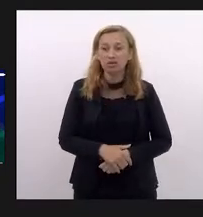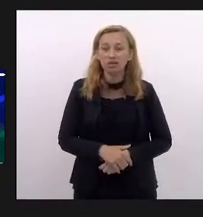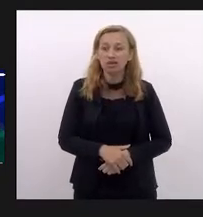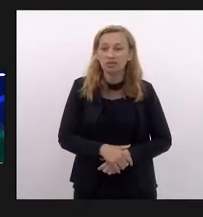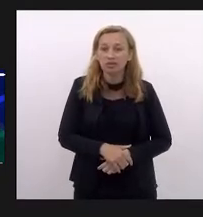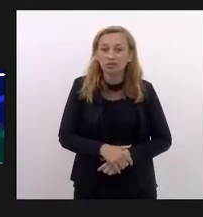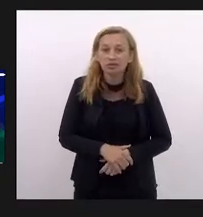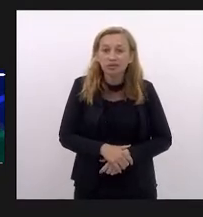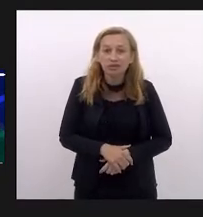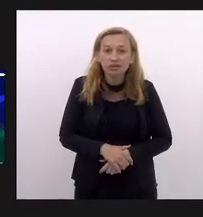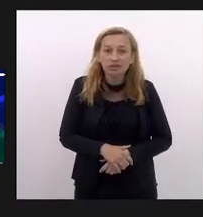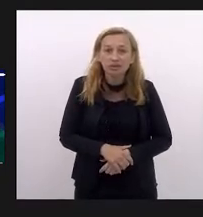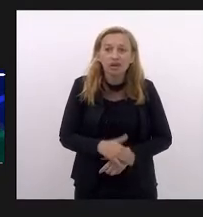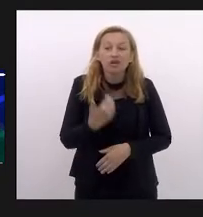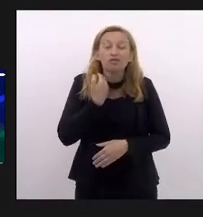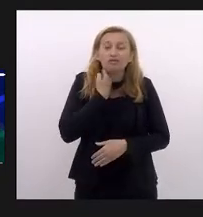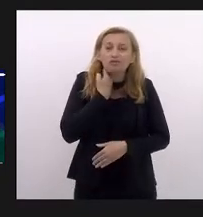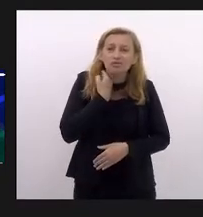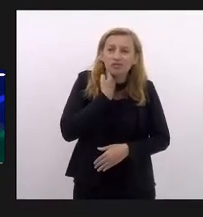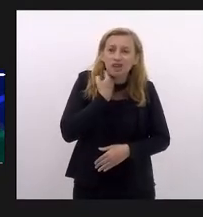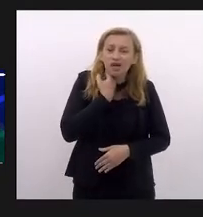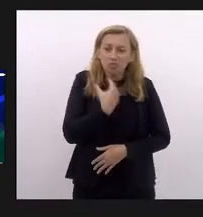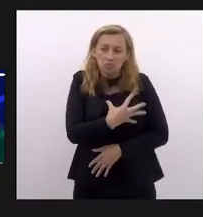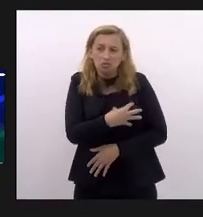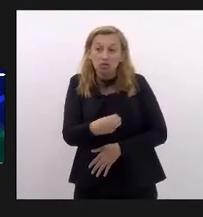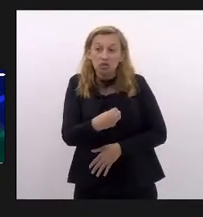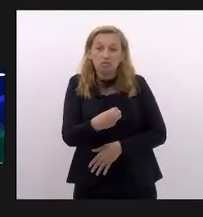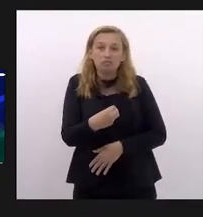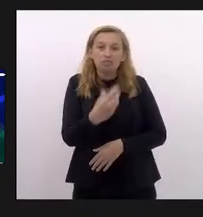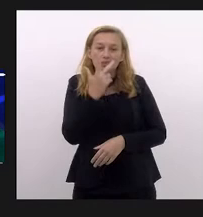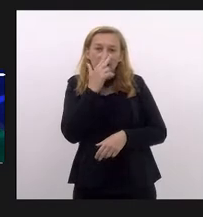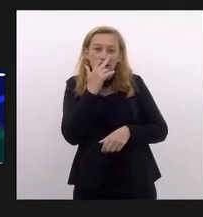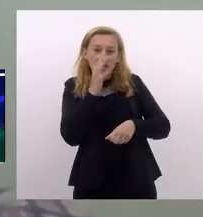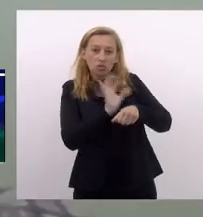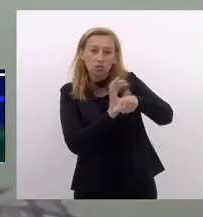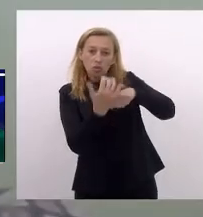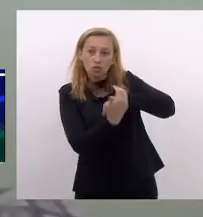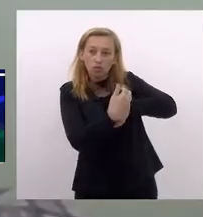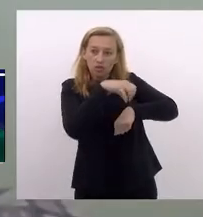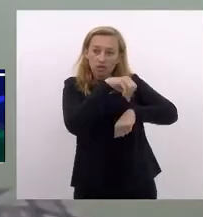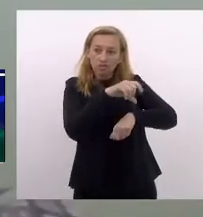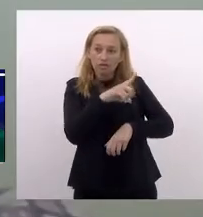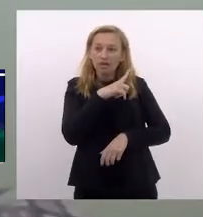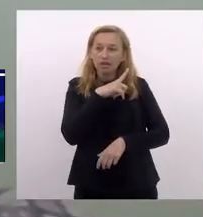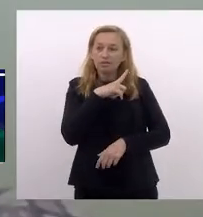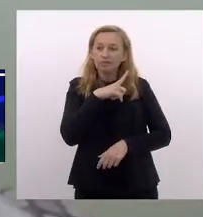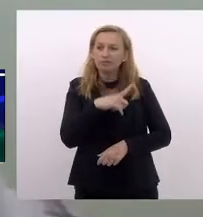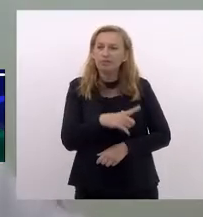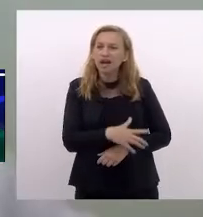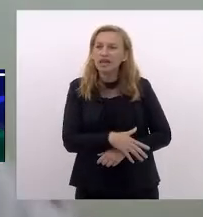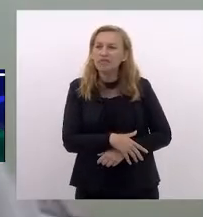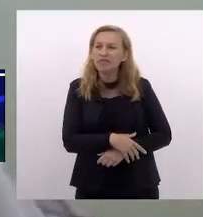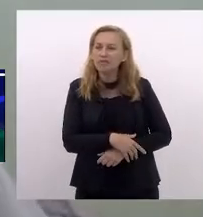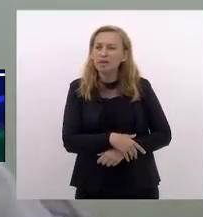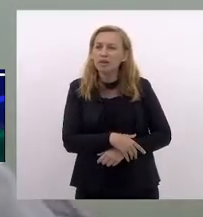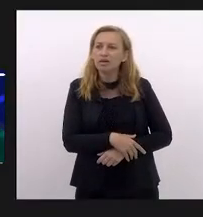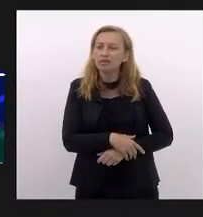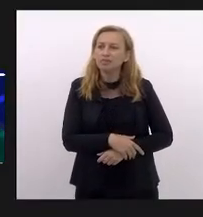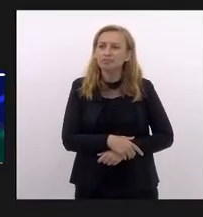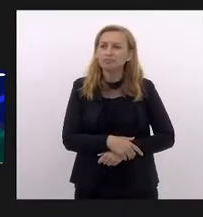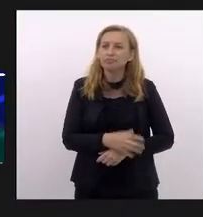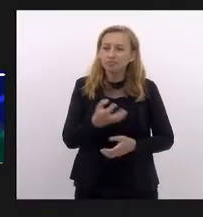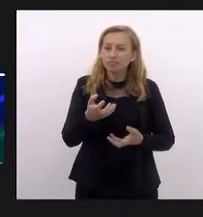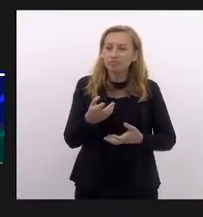que tá com febre tá com suspeita de convite e assim eu queria